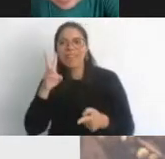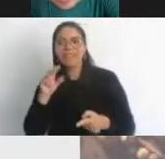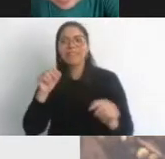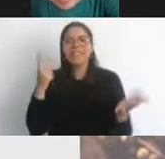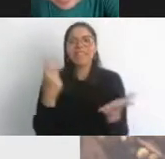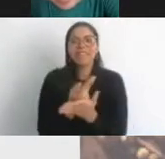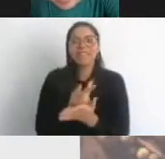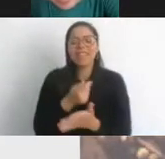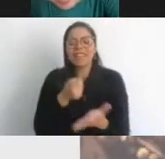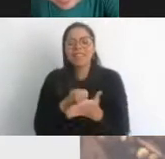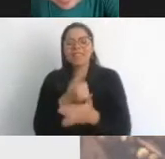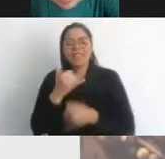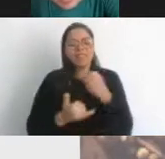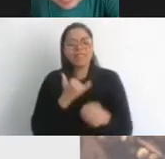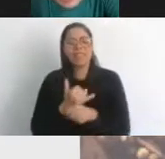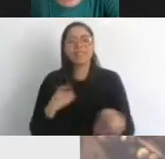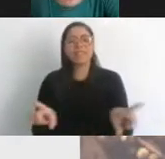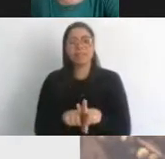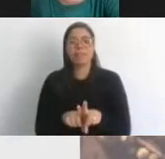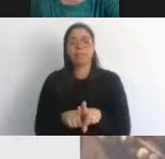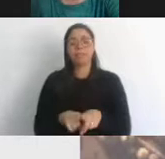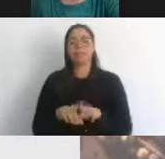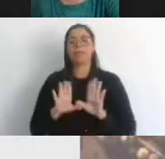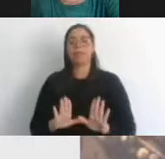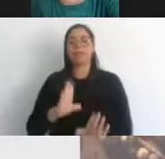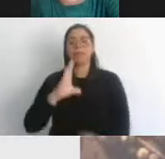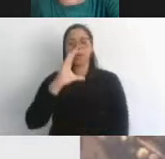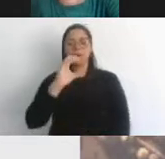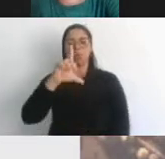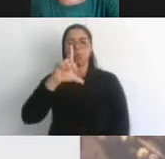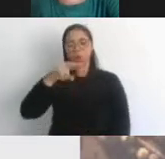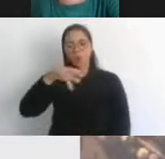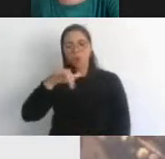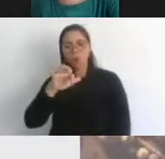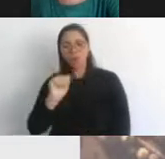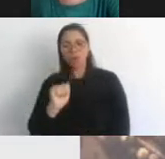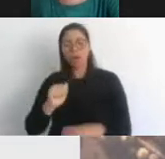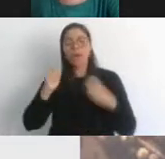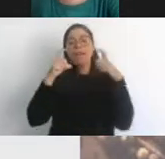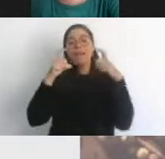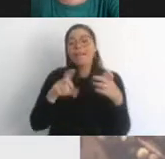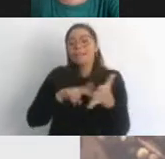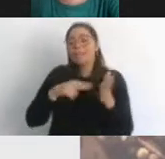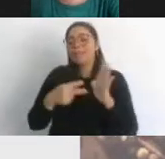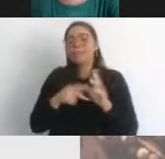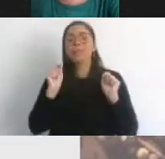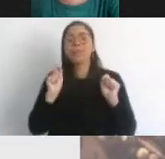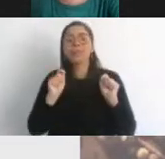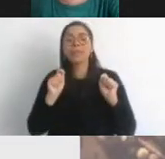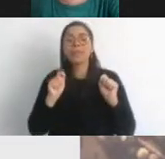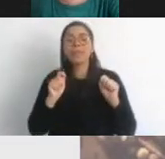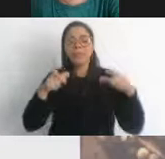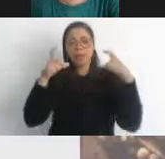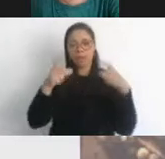internet Vamos lá gente Colonial a colônia a colónia é esse lugar que para gente